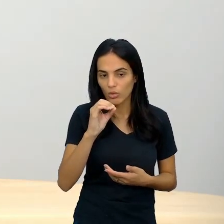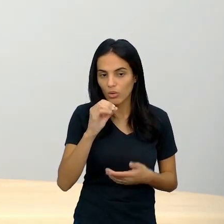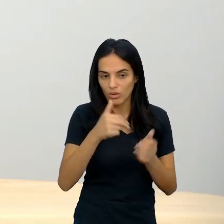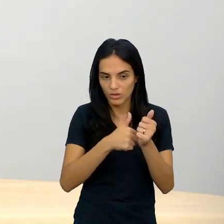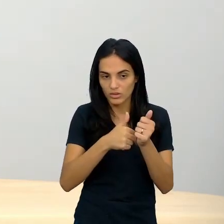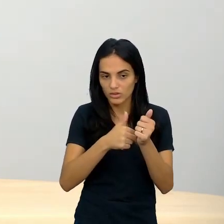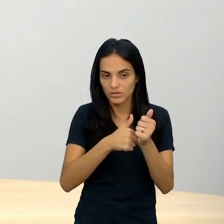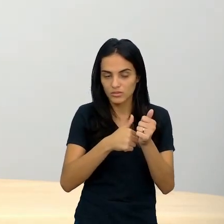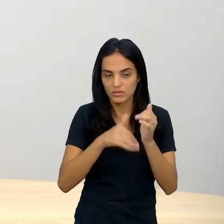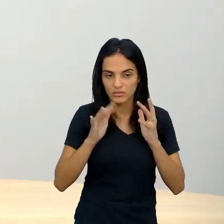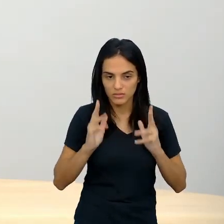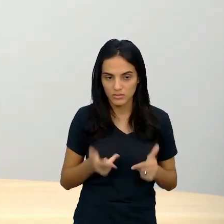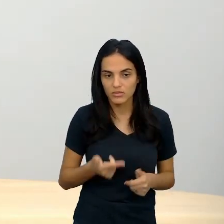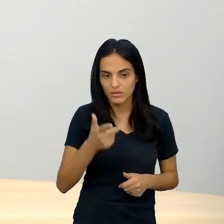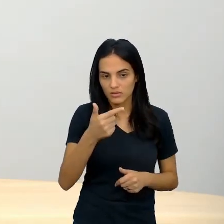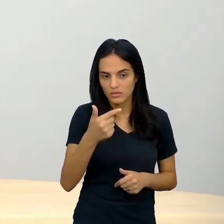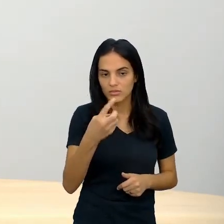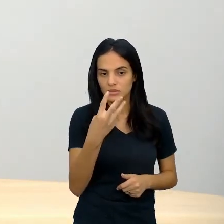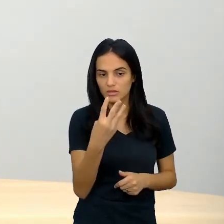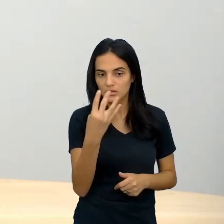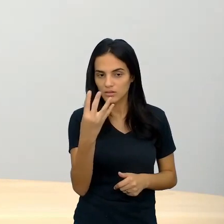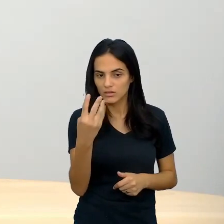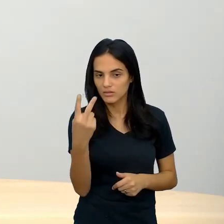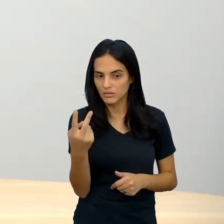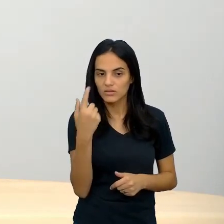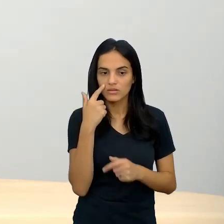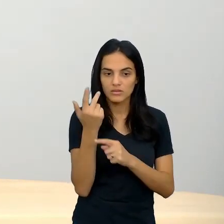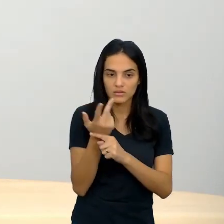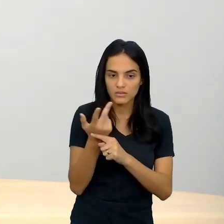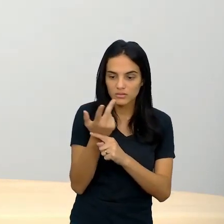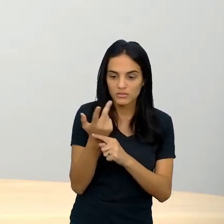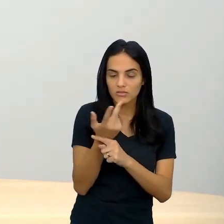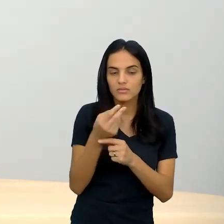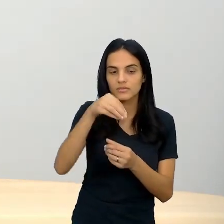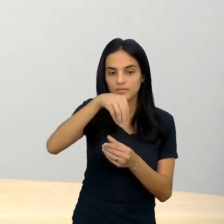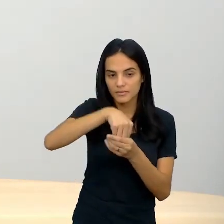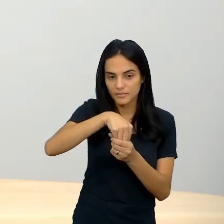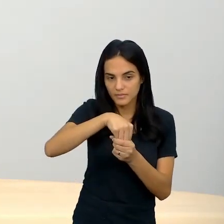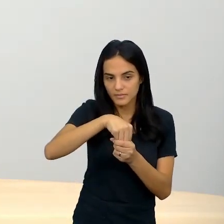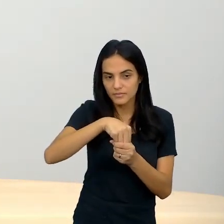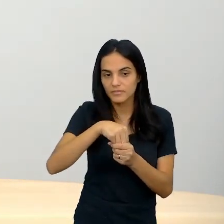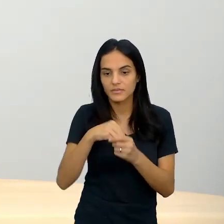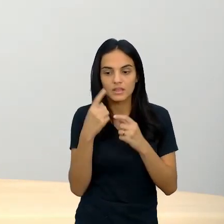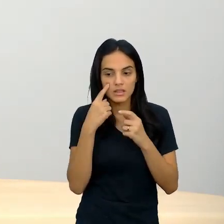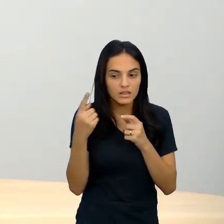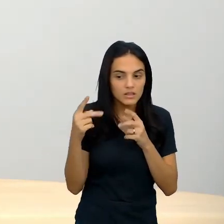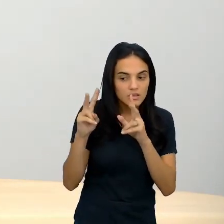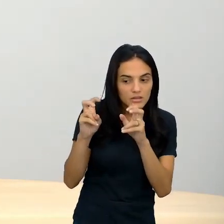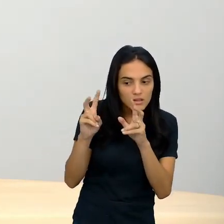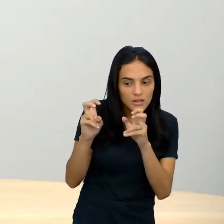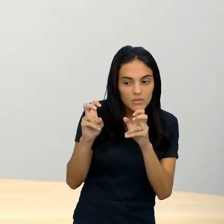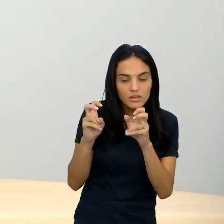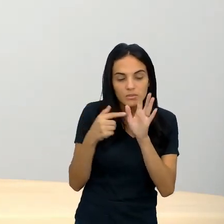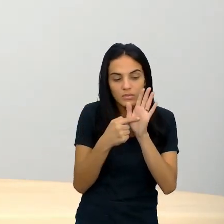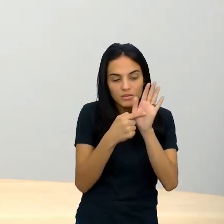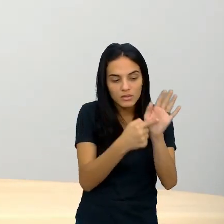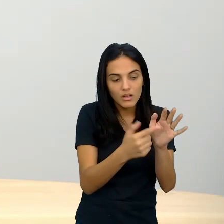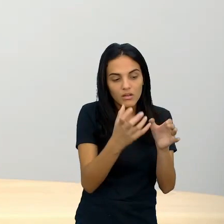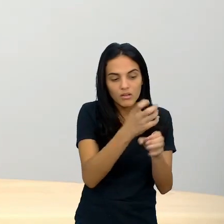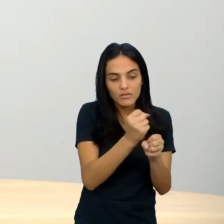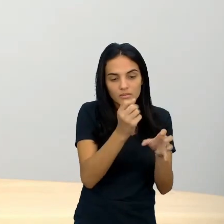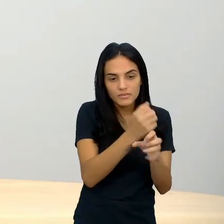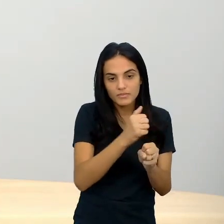não me engano é o 12.342, e buscar dentro dele essa expertise de mostrar esses